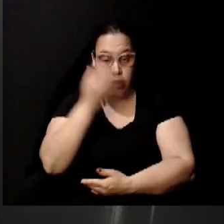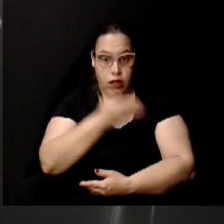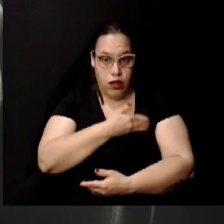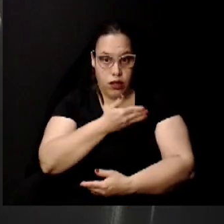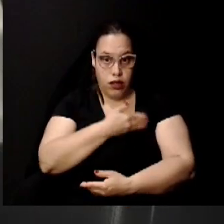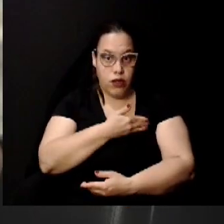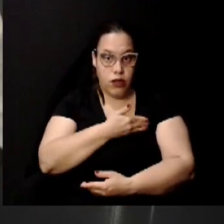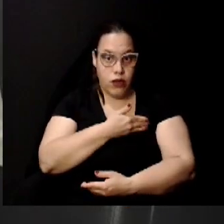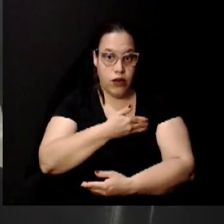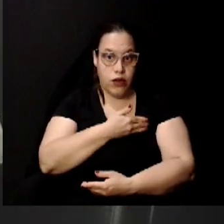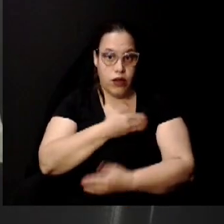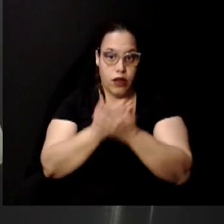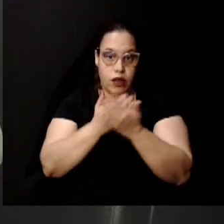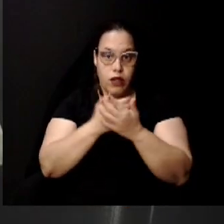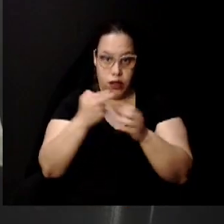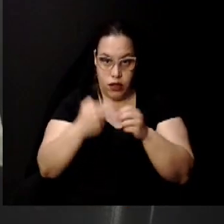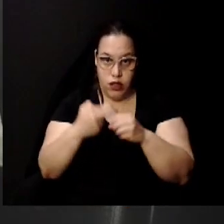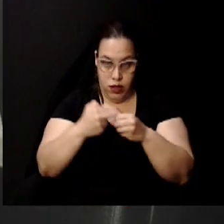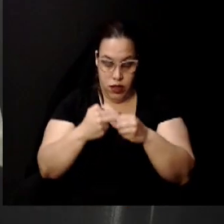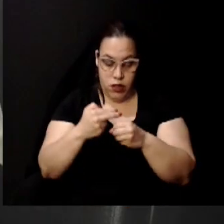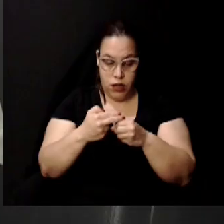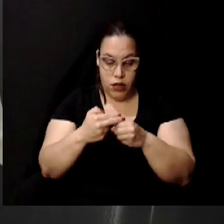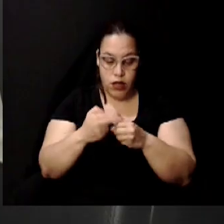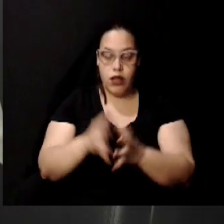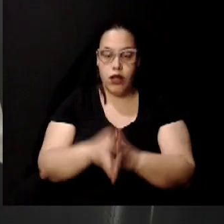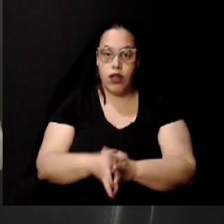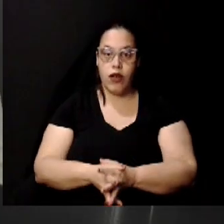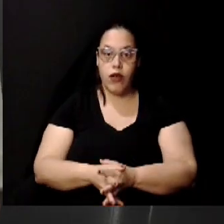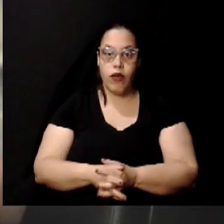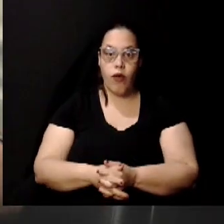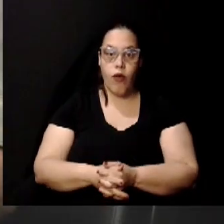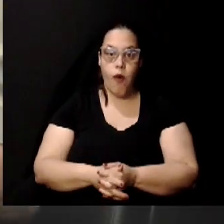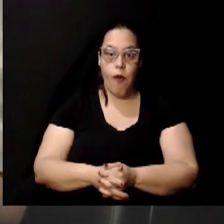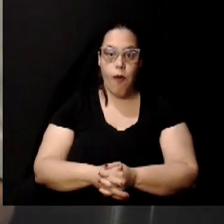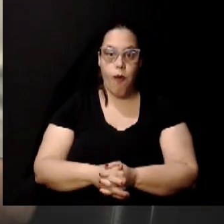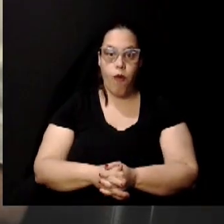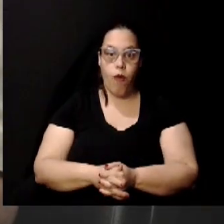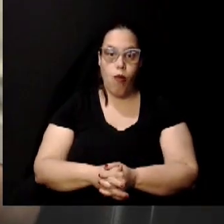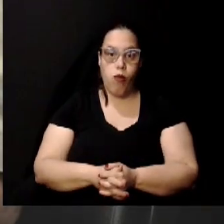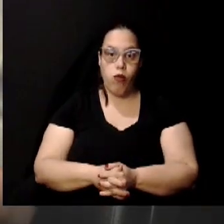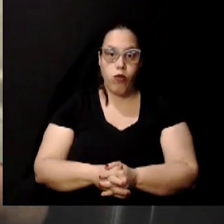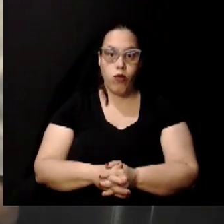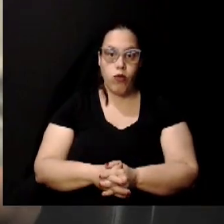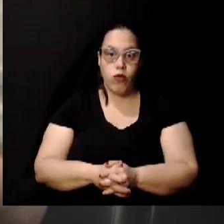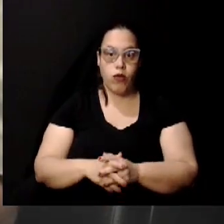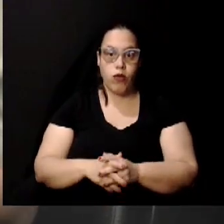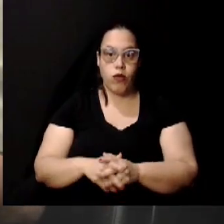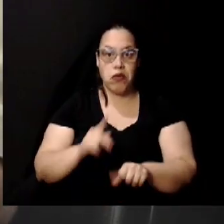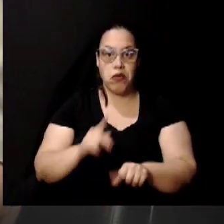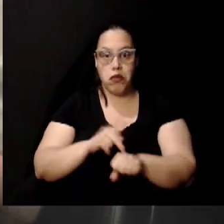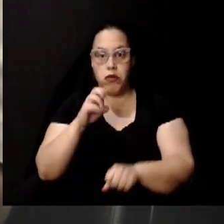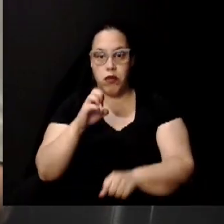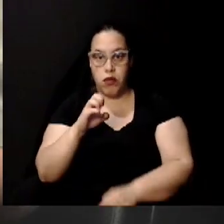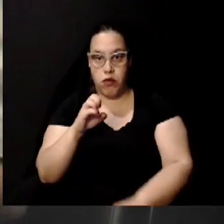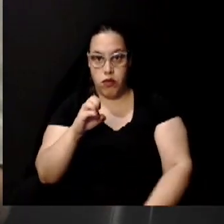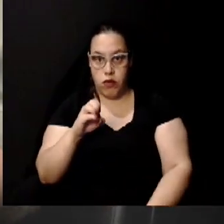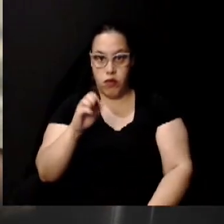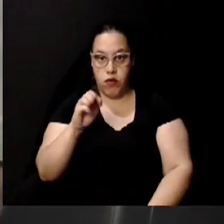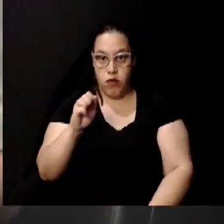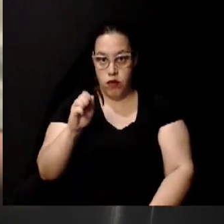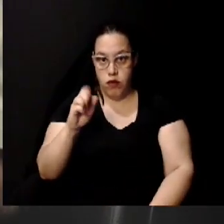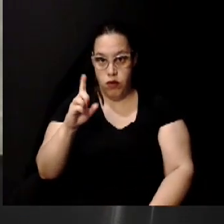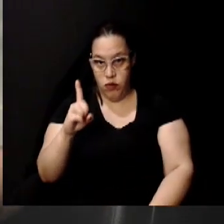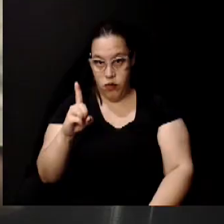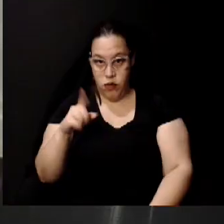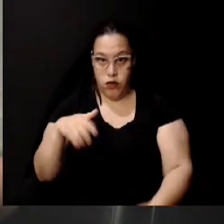estudei na Unicamp, colegas que a gente fez na Unicamp, sobre os prós e contras do EAD, quando a gente está nessa rotina insana que a gente vive. Eu